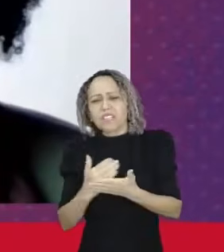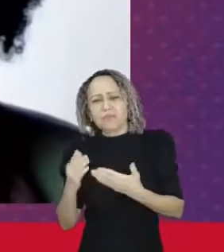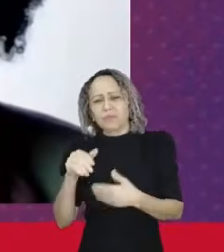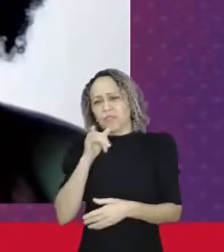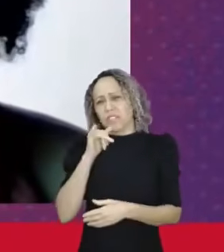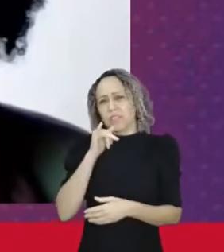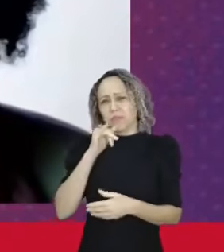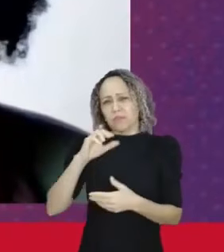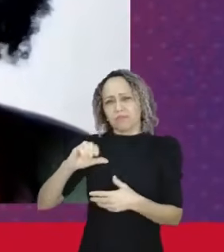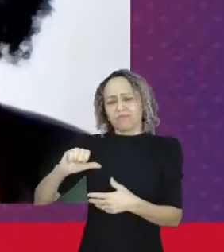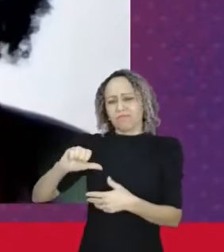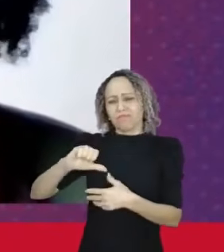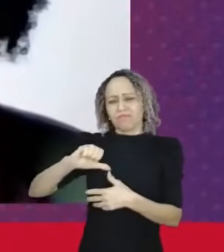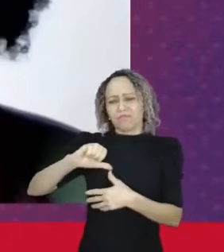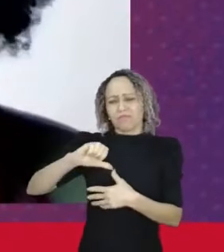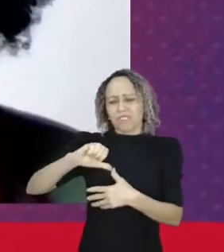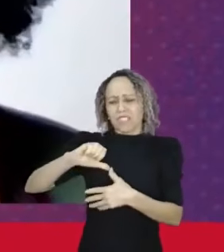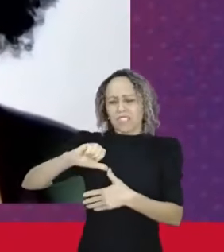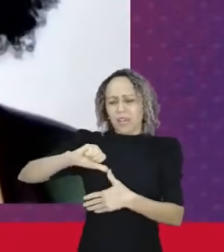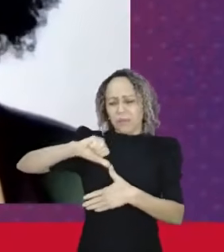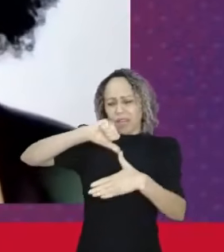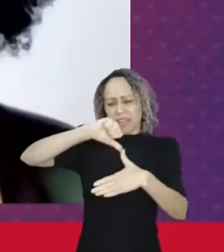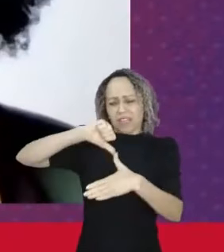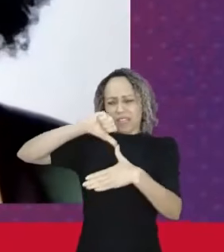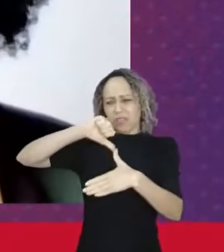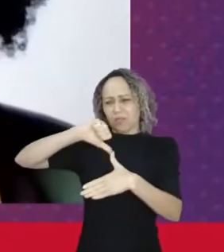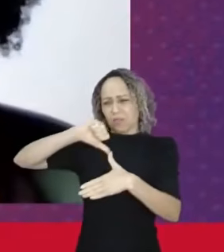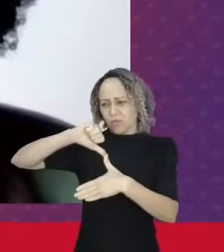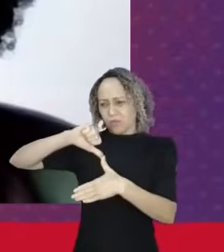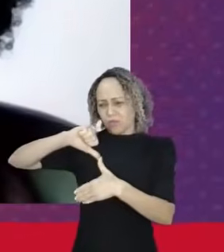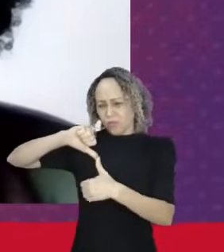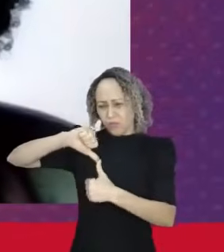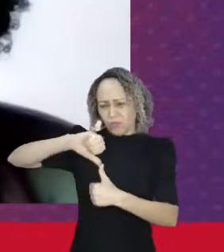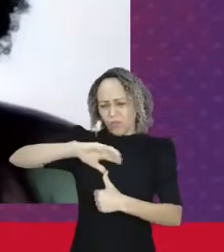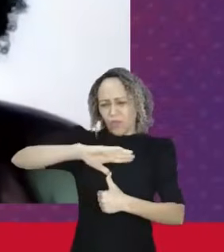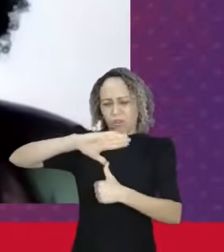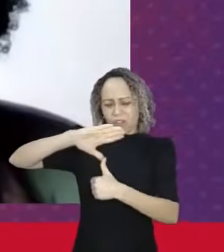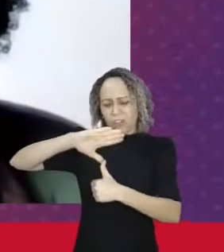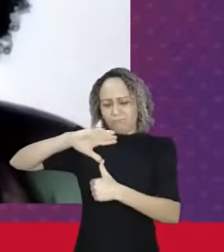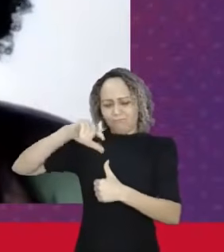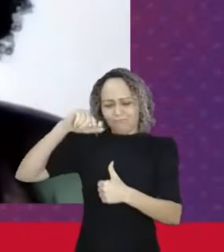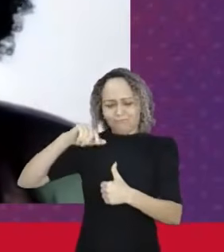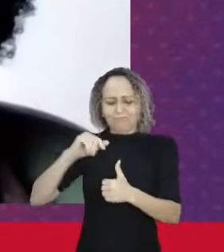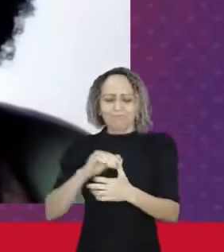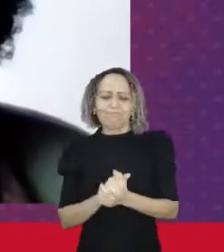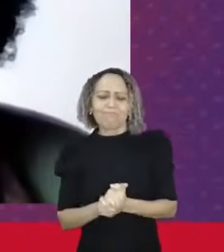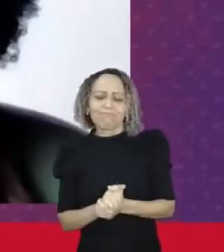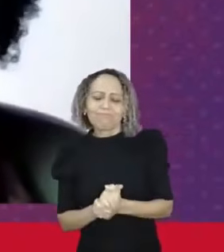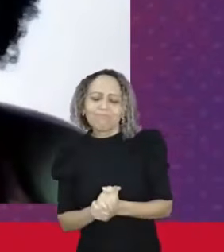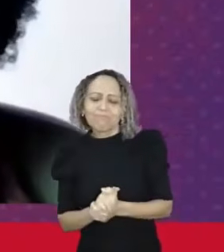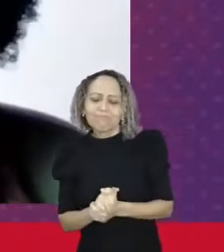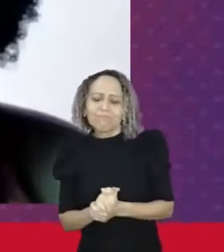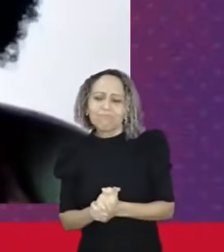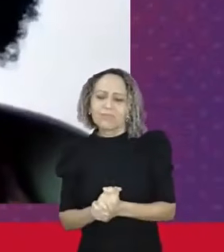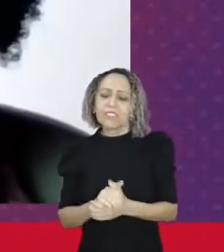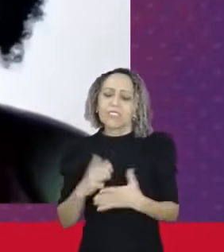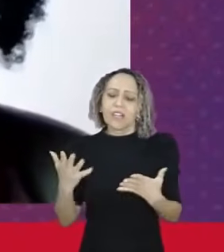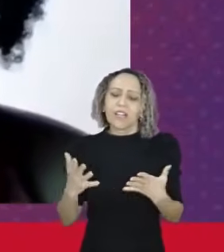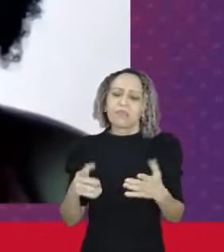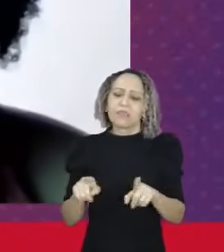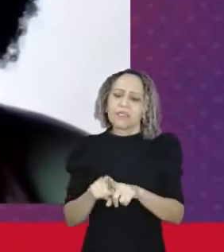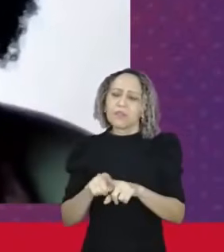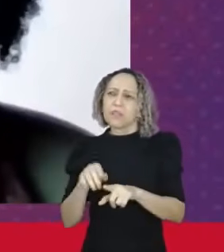frequência, esquecendo-se a atuação fundamental de personalidades históricas da